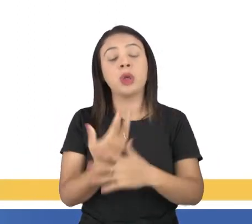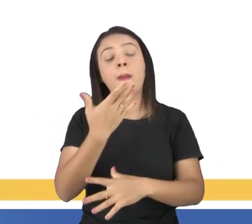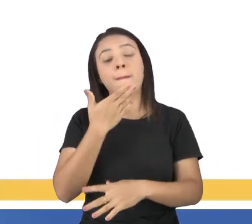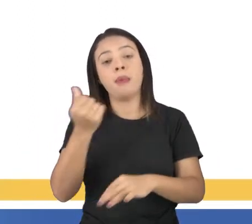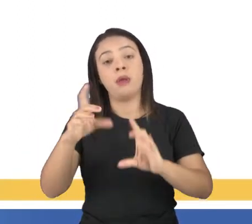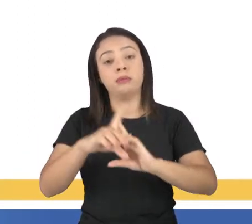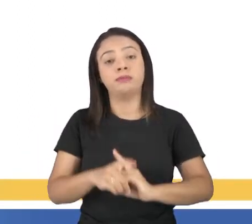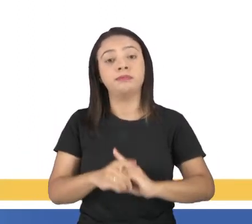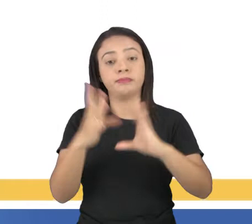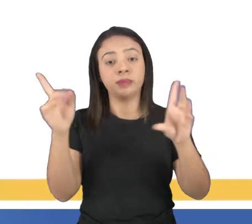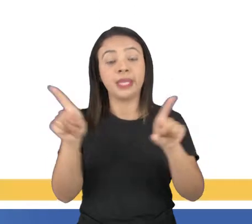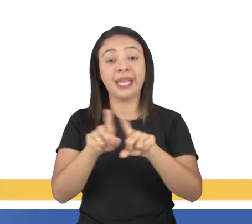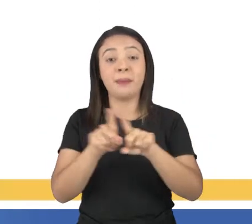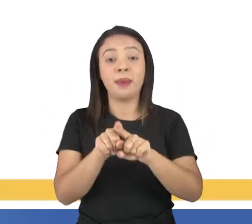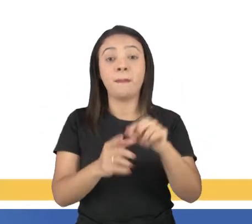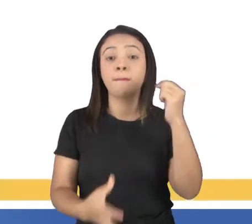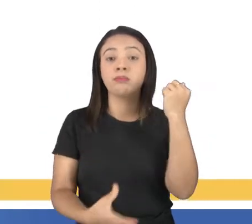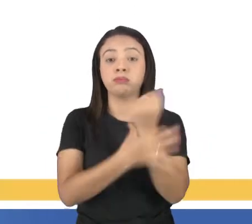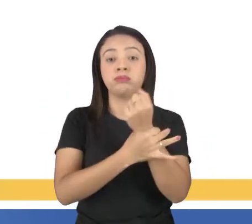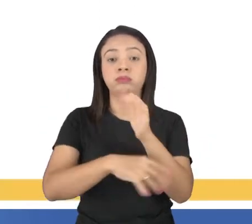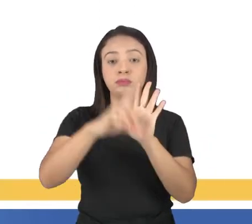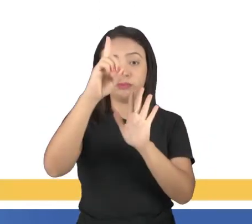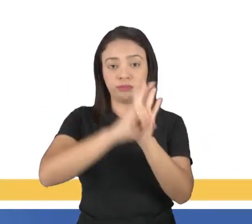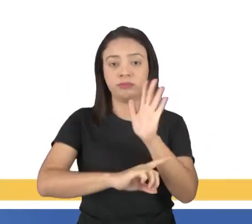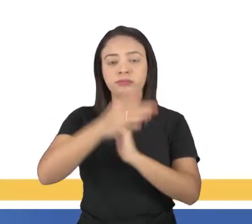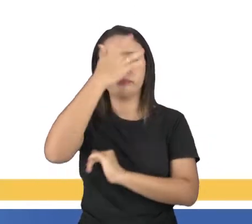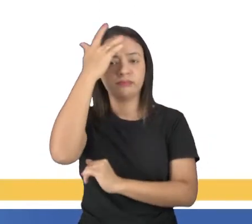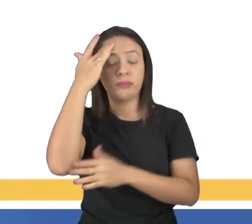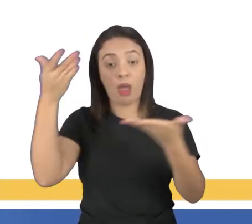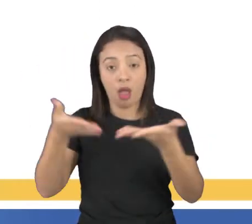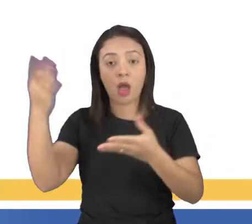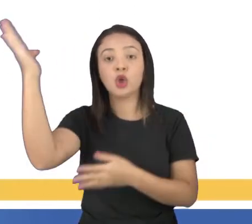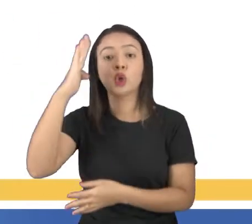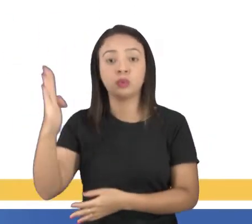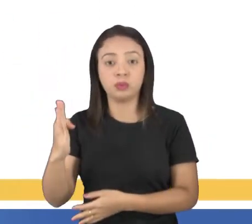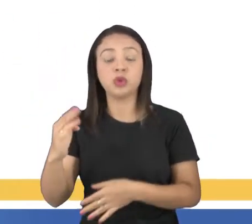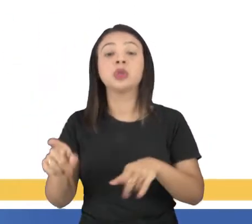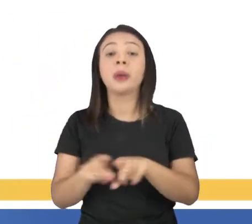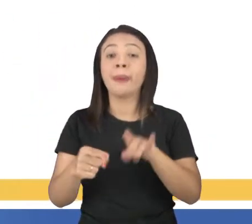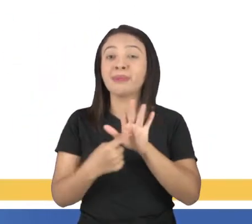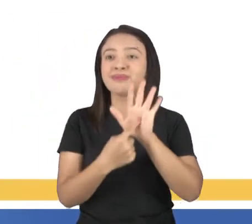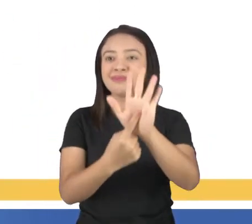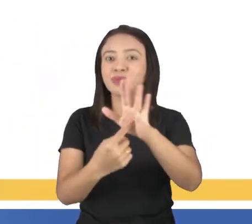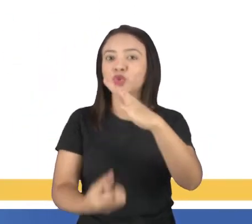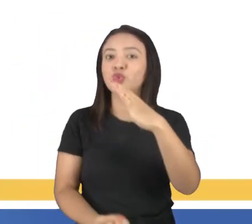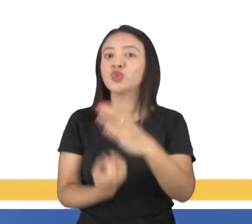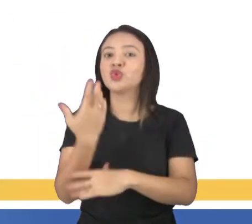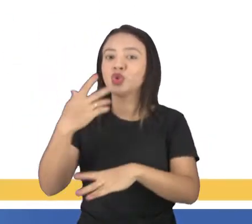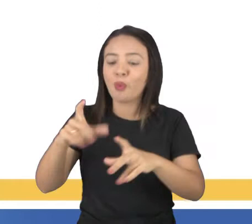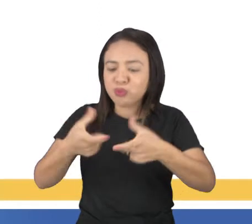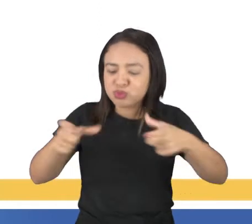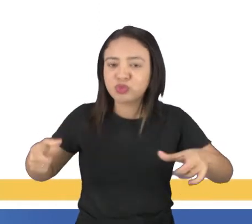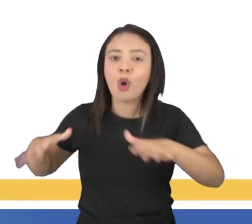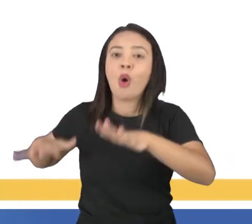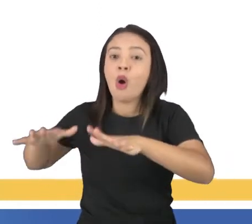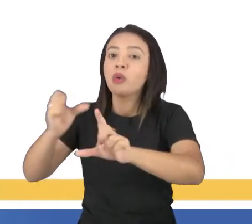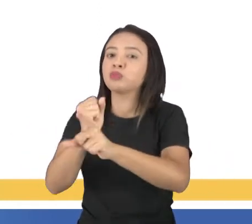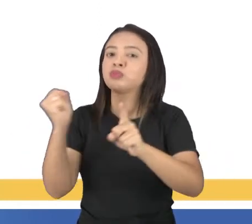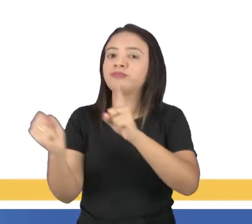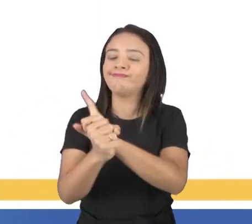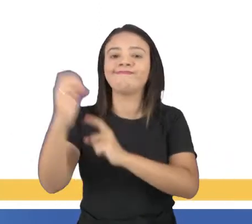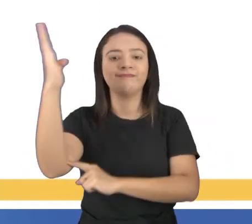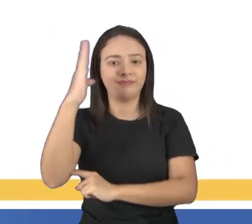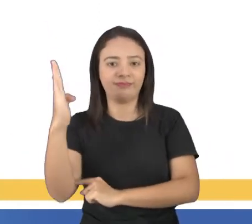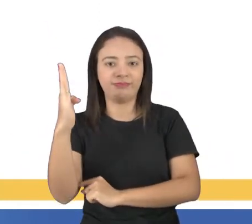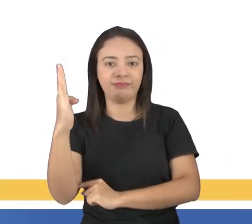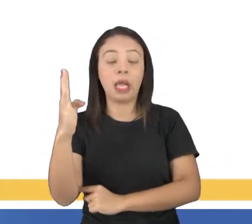política e a garantia dos direitos civis. No Brasil, podemos notar o aparecimento e crescimento de movimentos sociais em todo o país,